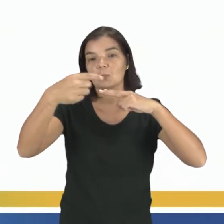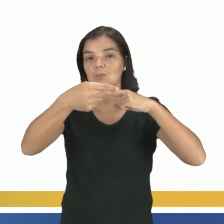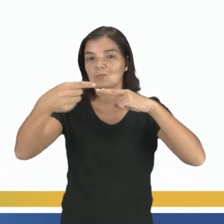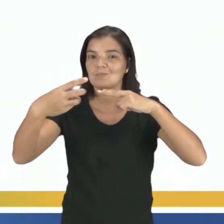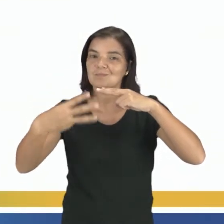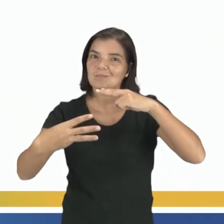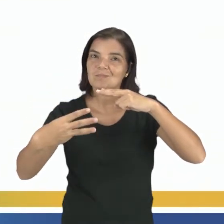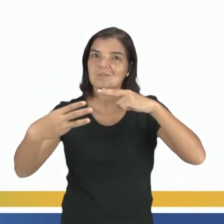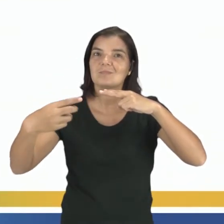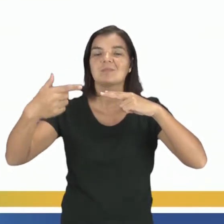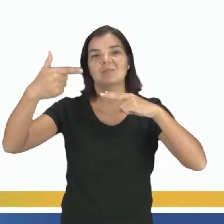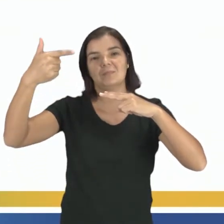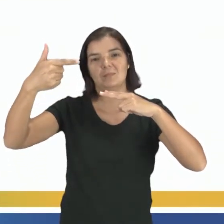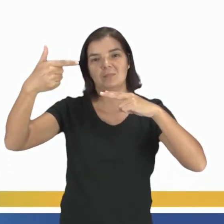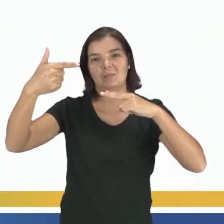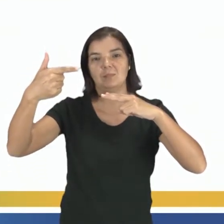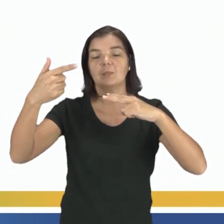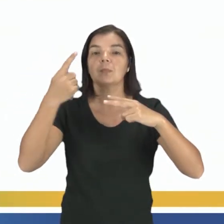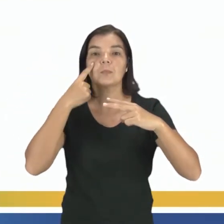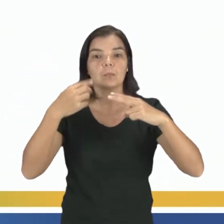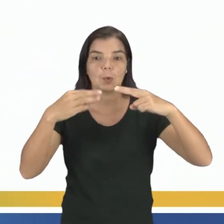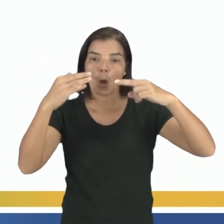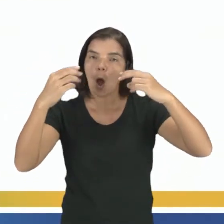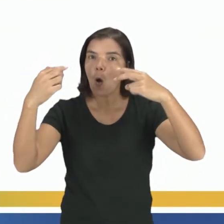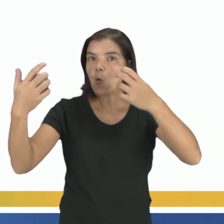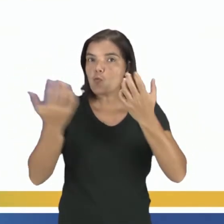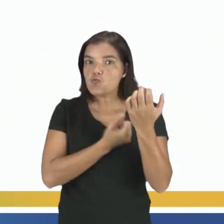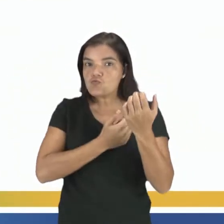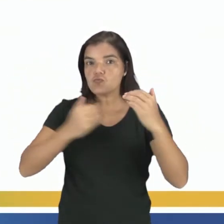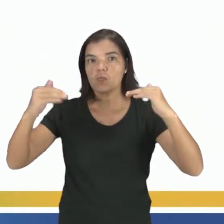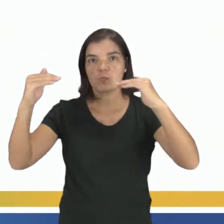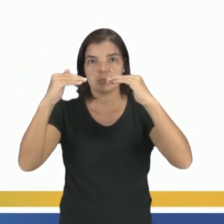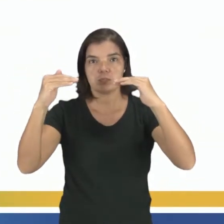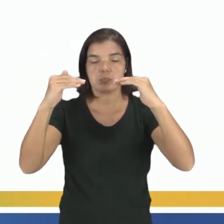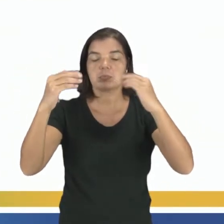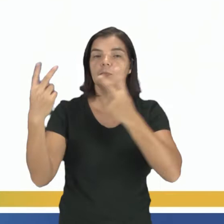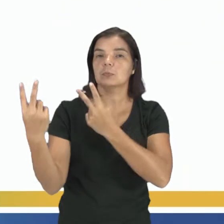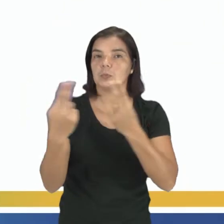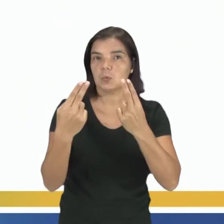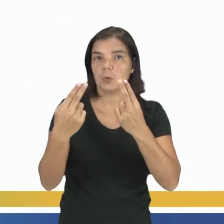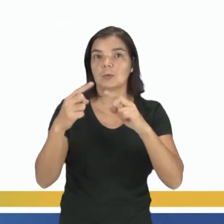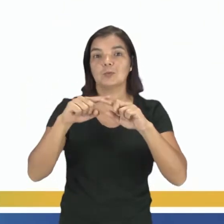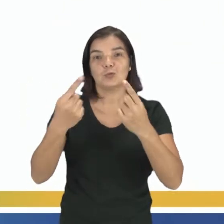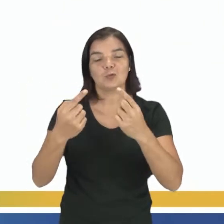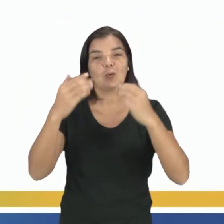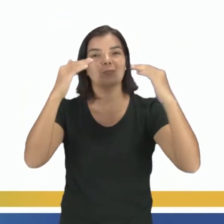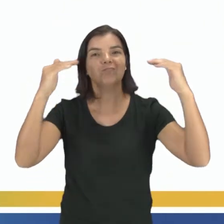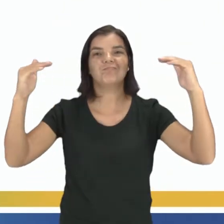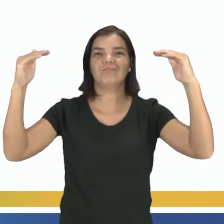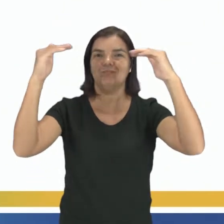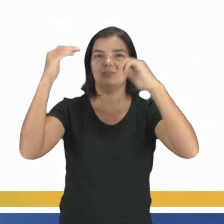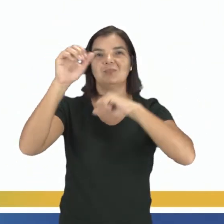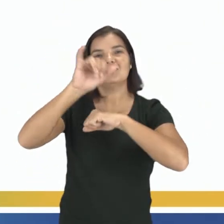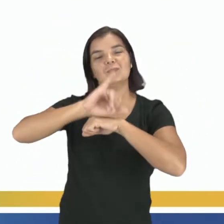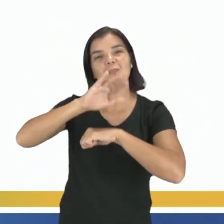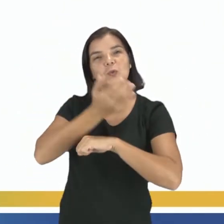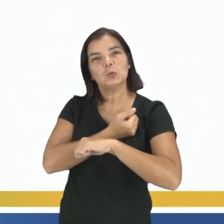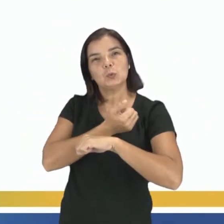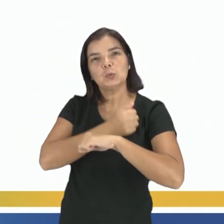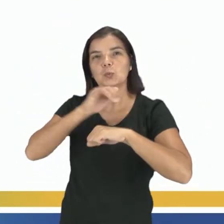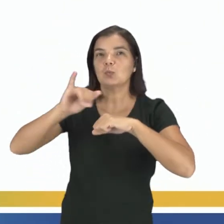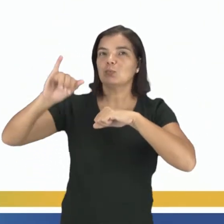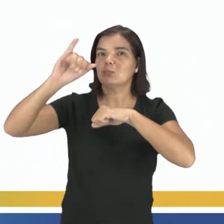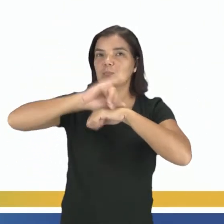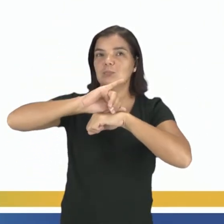bases já estão iguais, né? Não preciso operar com a base, vou operar somente com os expoentes. Mas, devido ao fato da minha